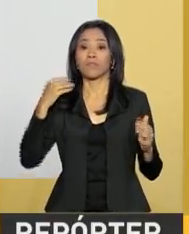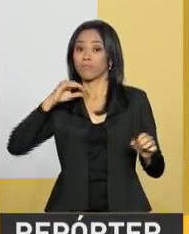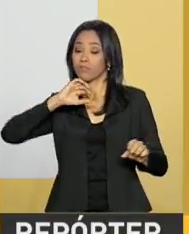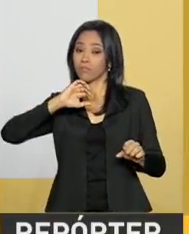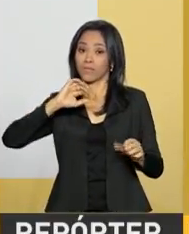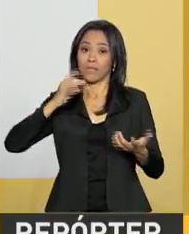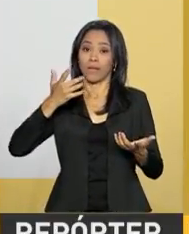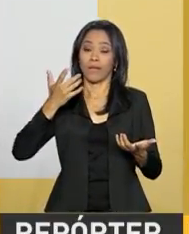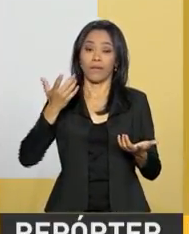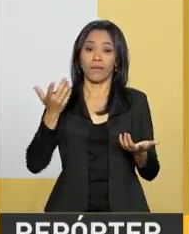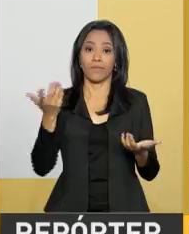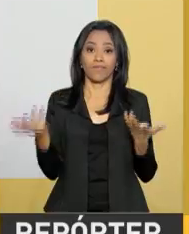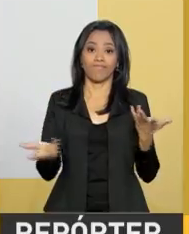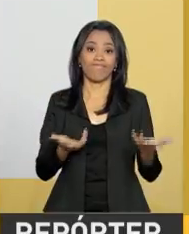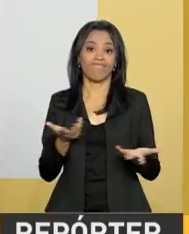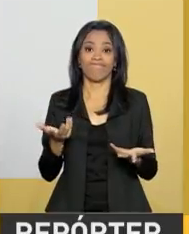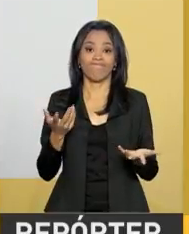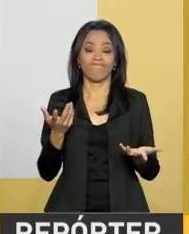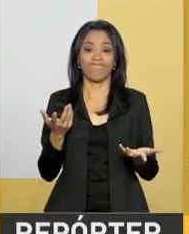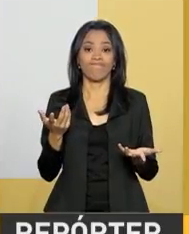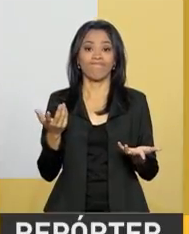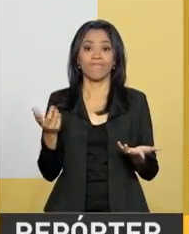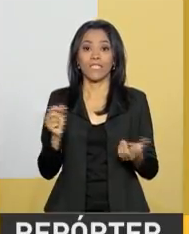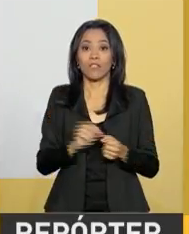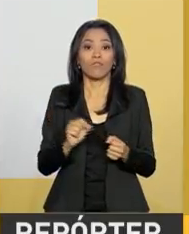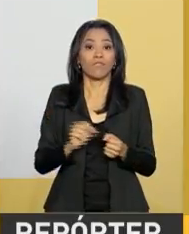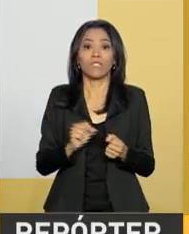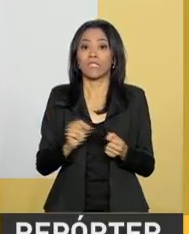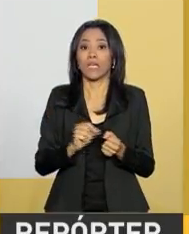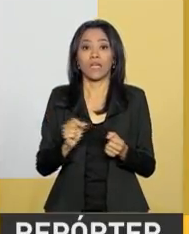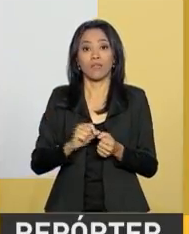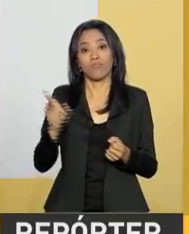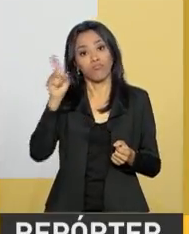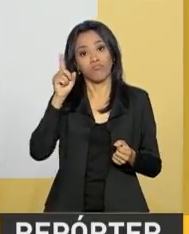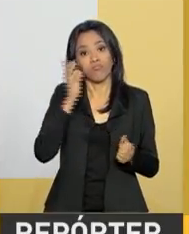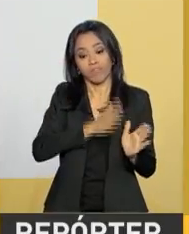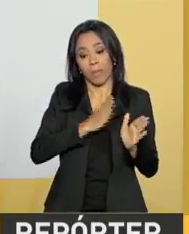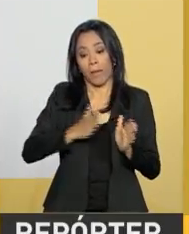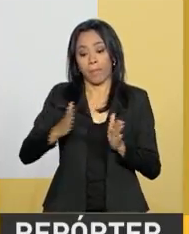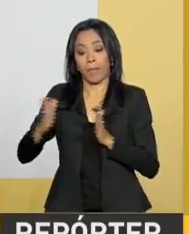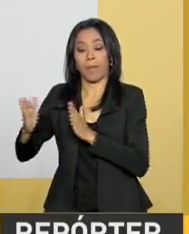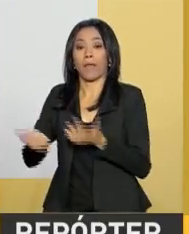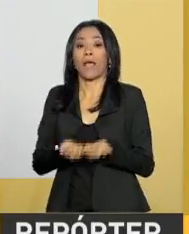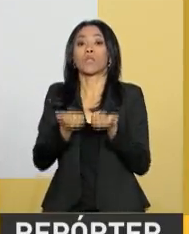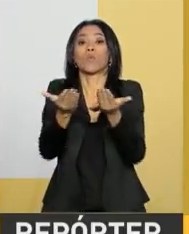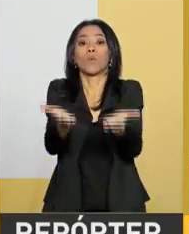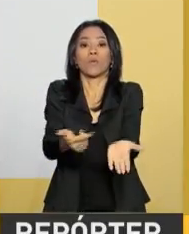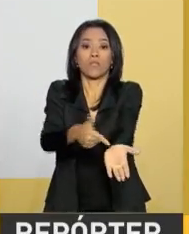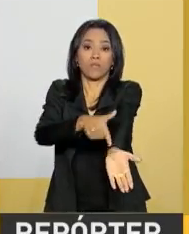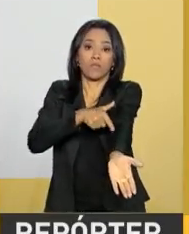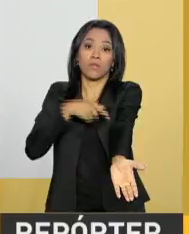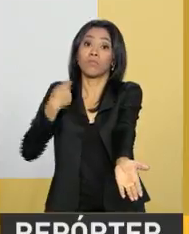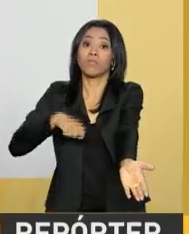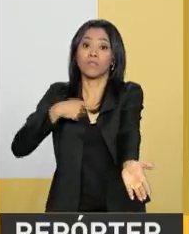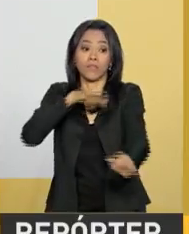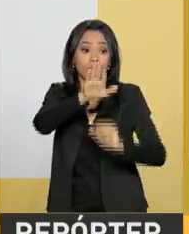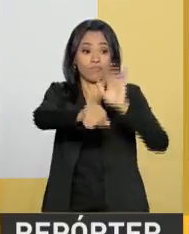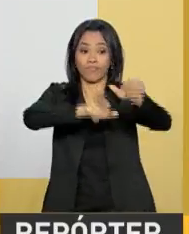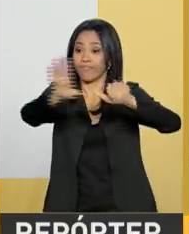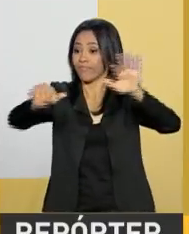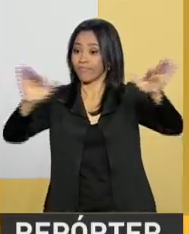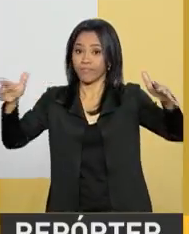acabaram não fazendo as doações regulares nós precisamos sim sensibilizar a população